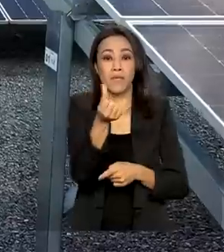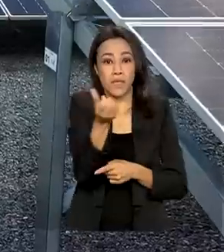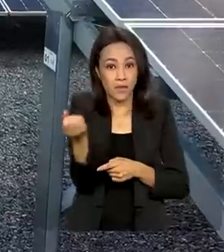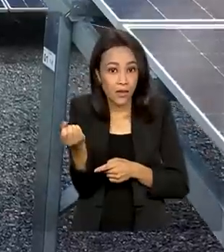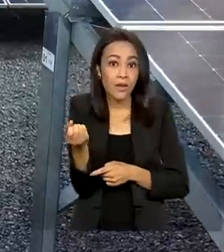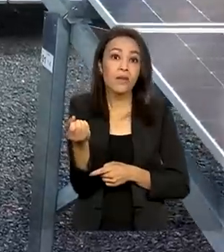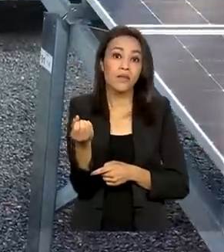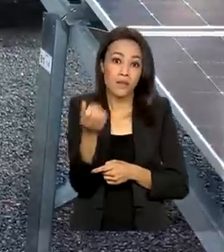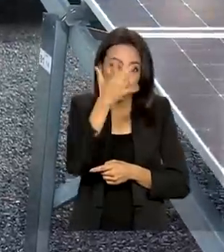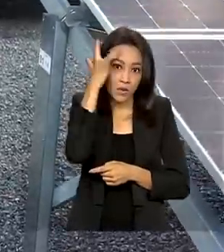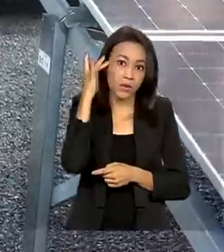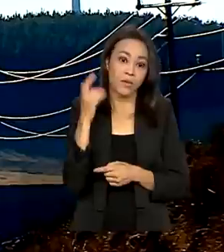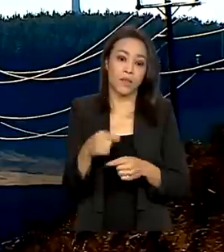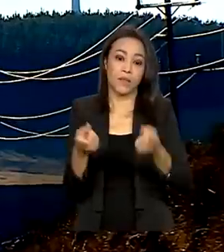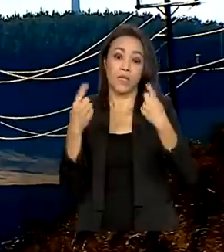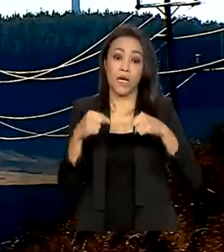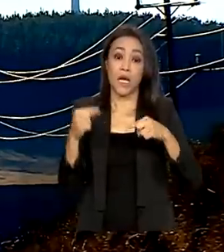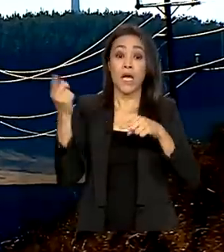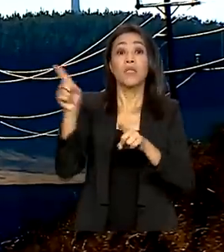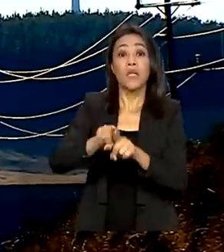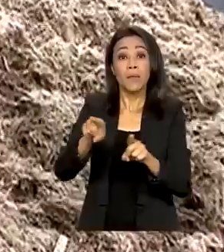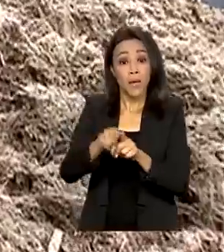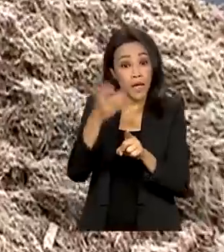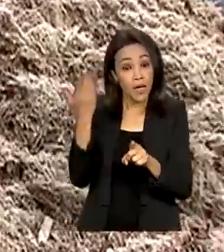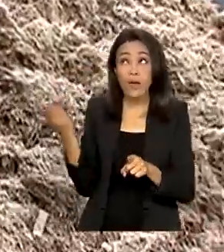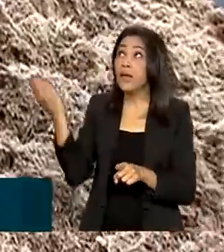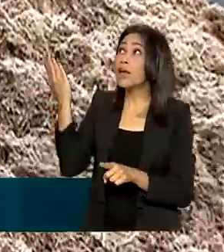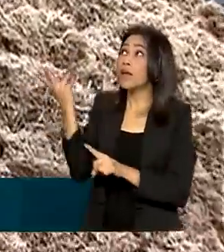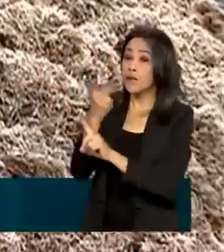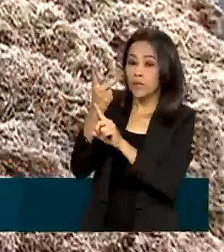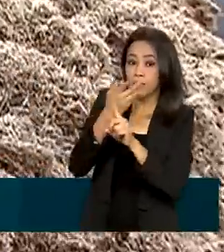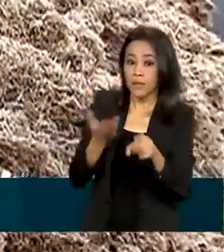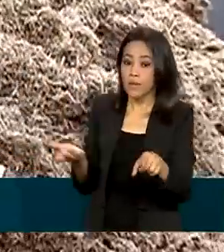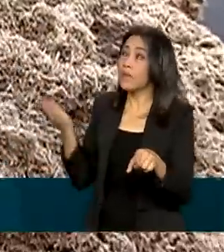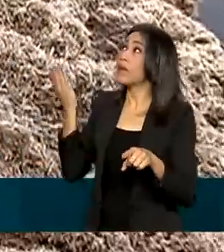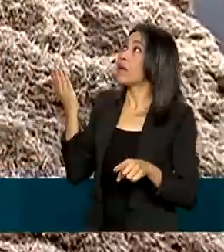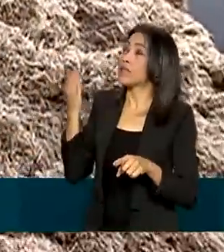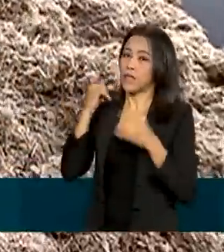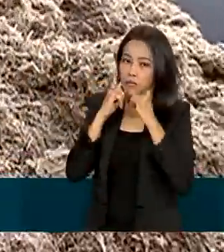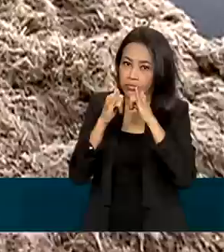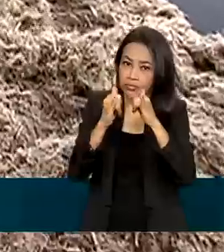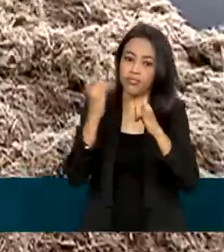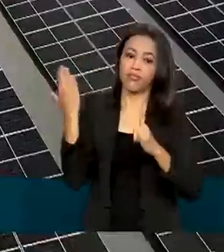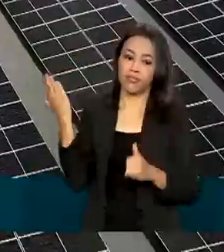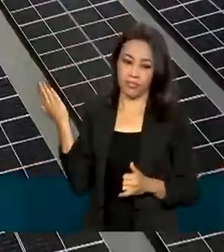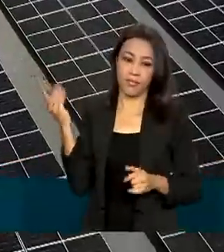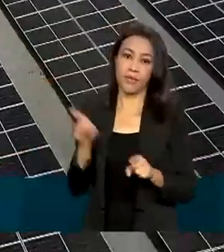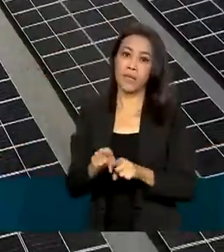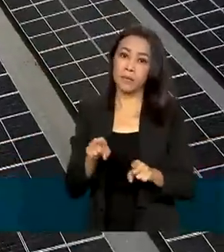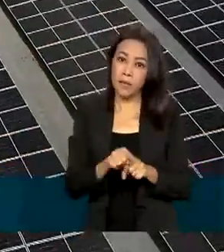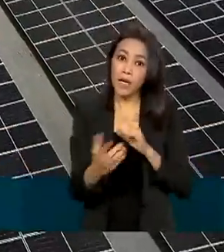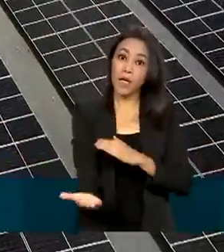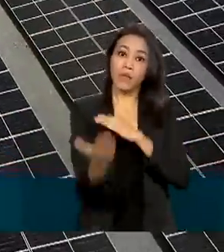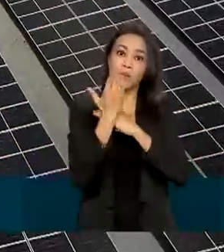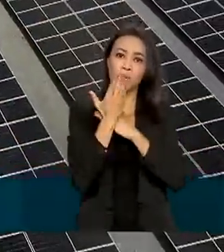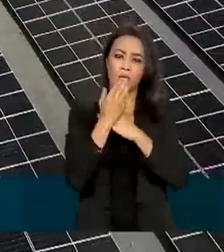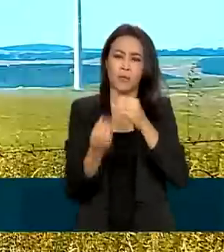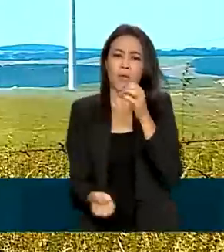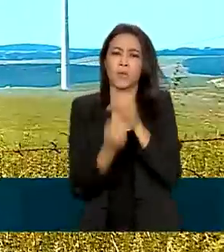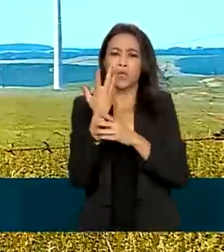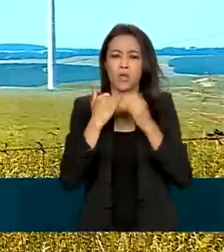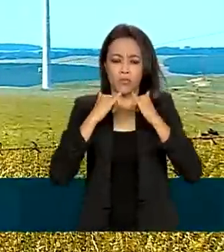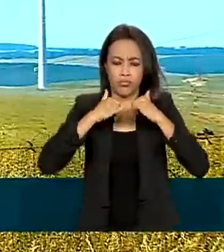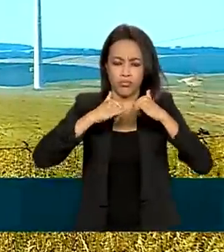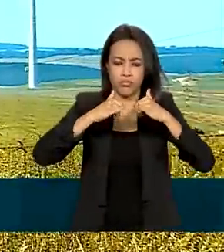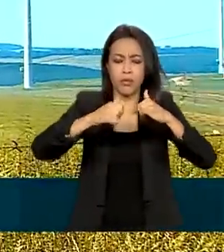clientes. Além da solar, a eólica e a biomassa também vêm contribuindo para a geração de energia limpa